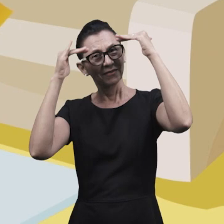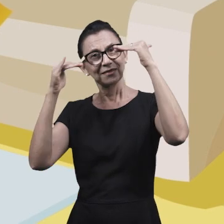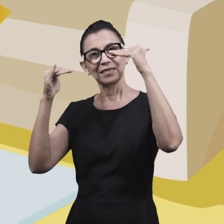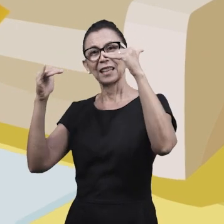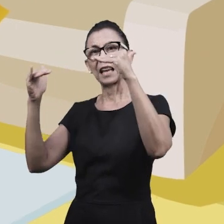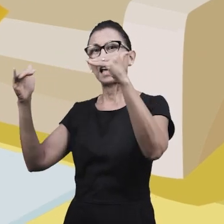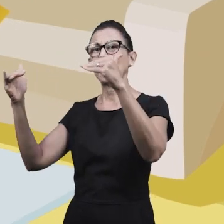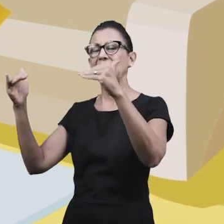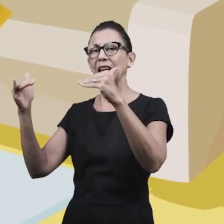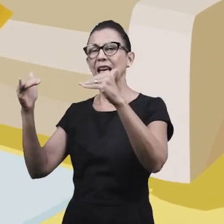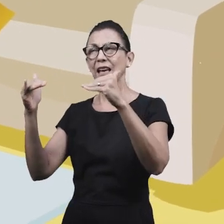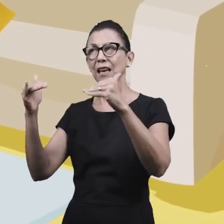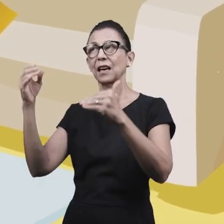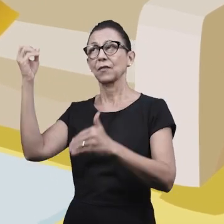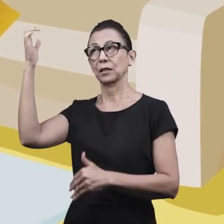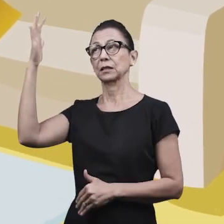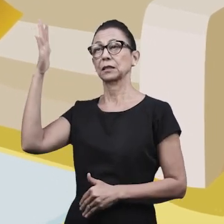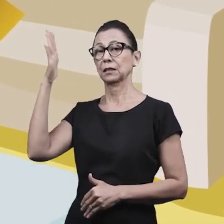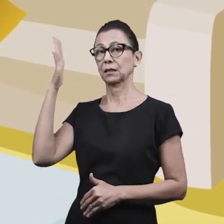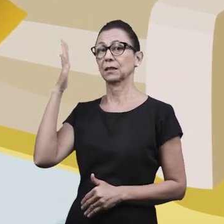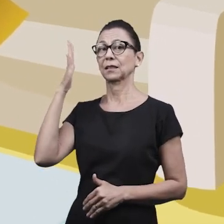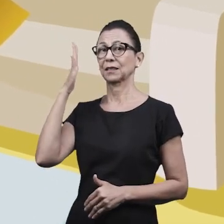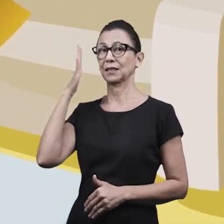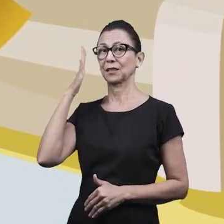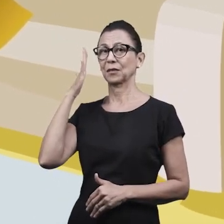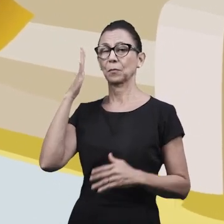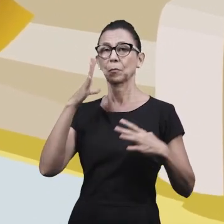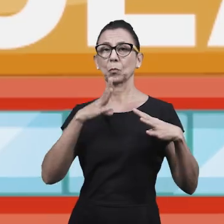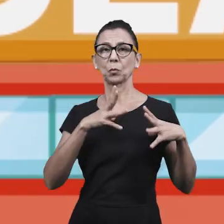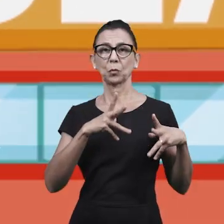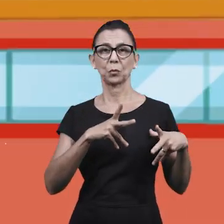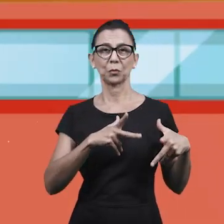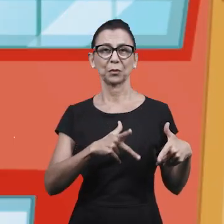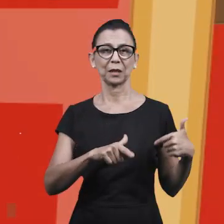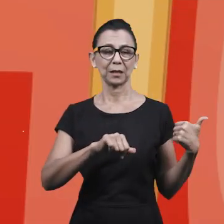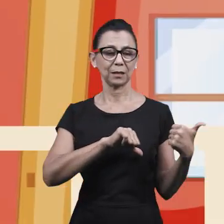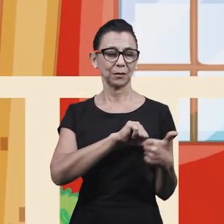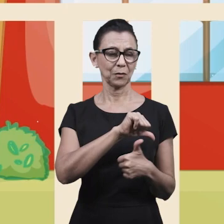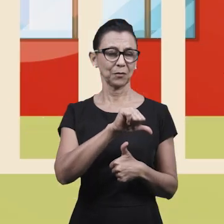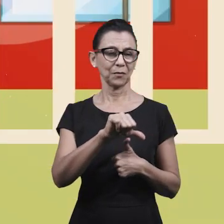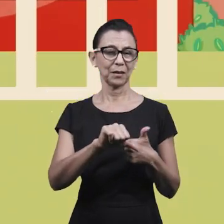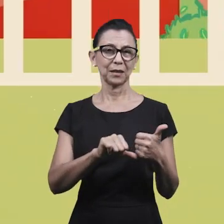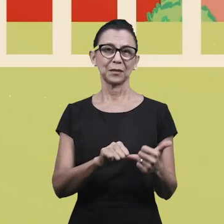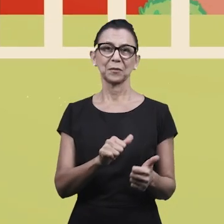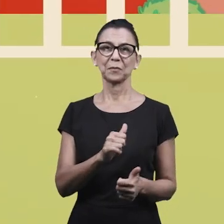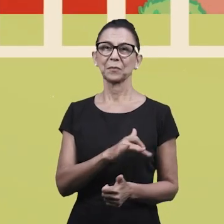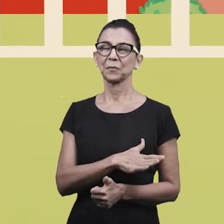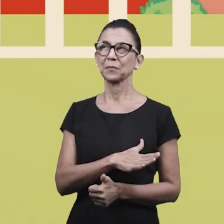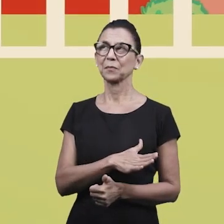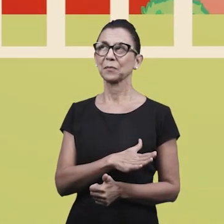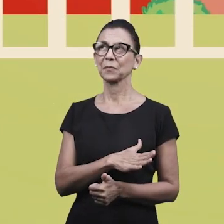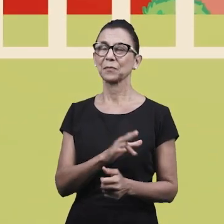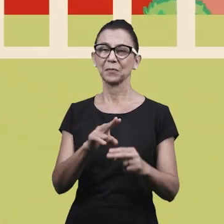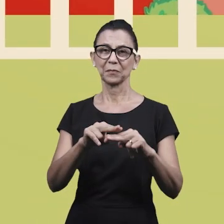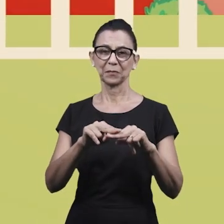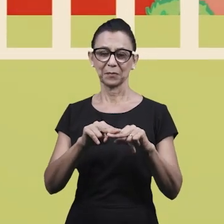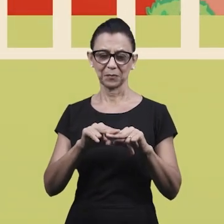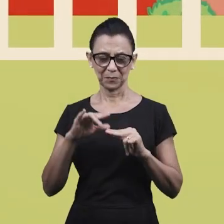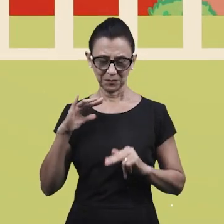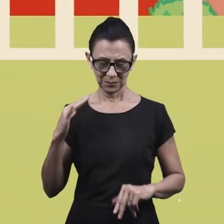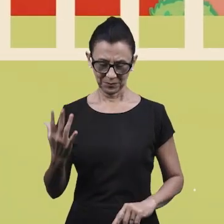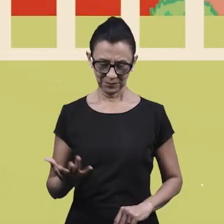obediente à tua revelação, puro e renovado